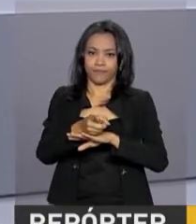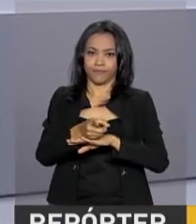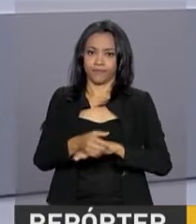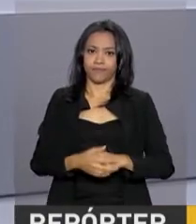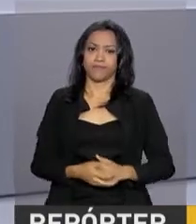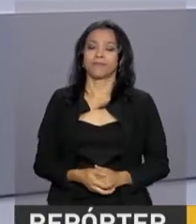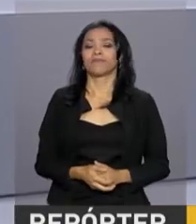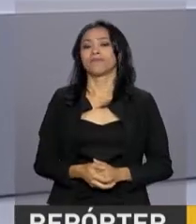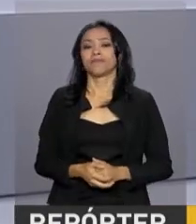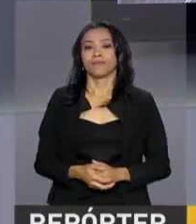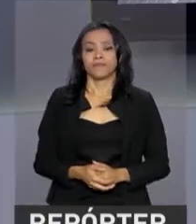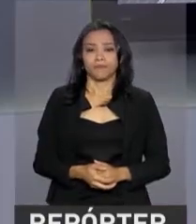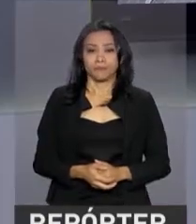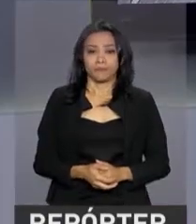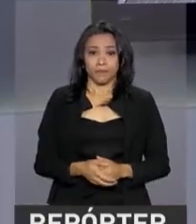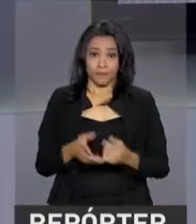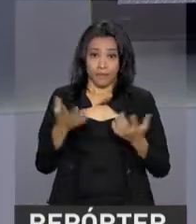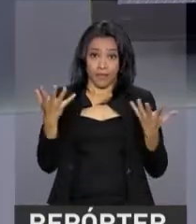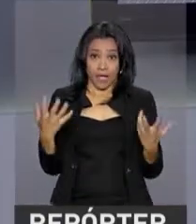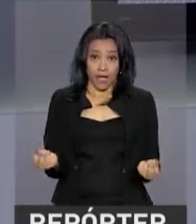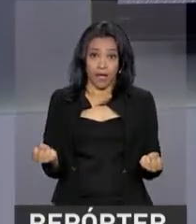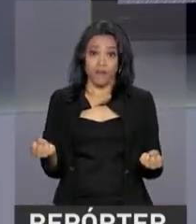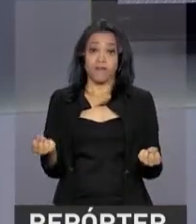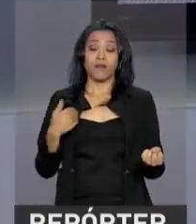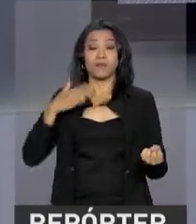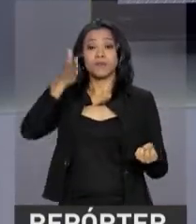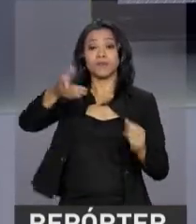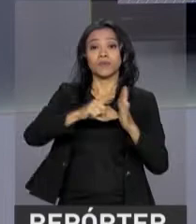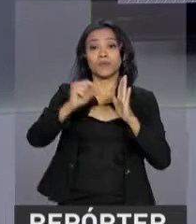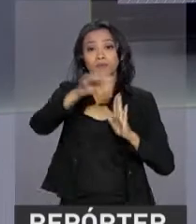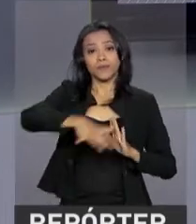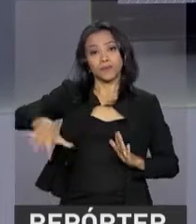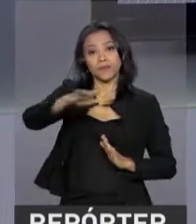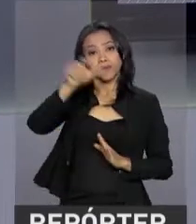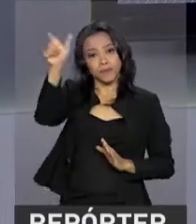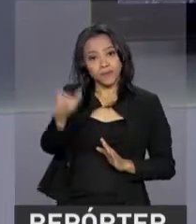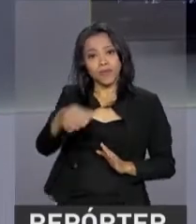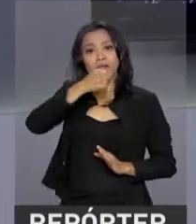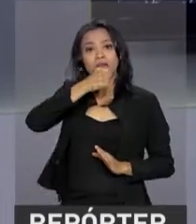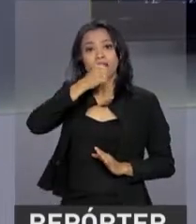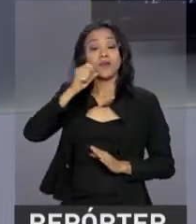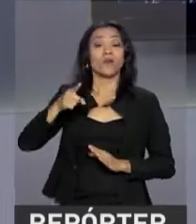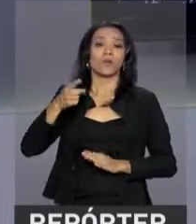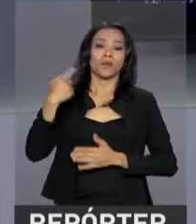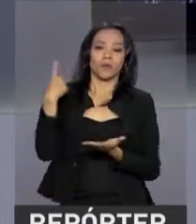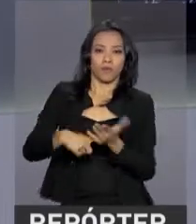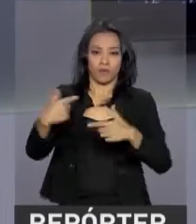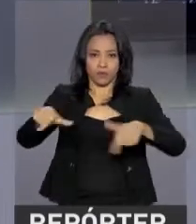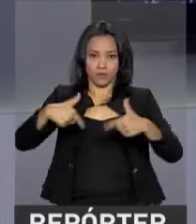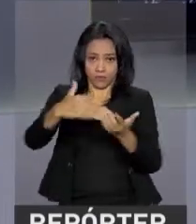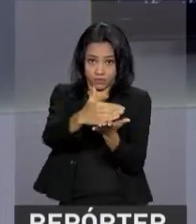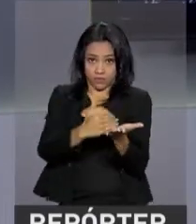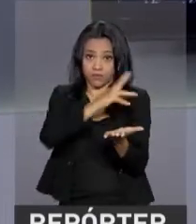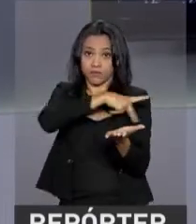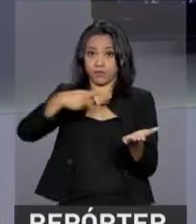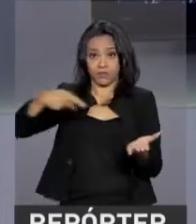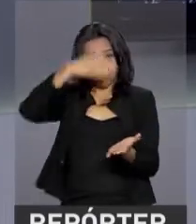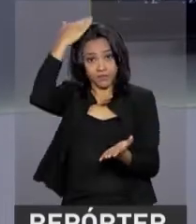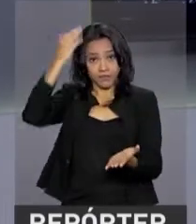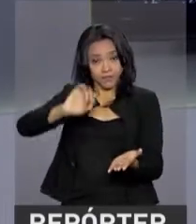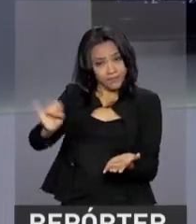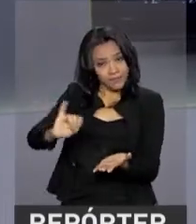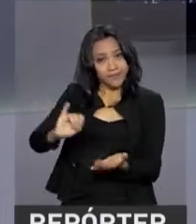portal.mec.gov.br vamos agora o palácio do planalto conversar com o repórter luana caem sobre a agenda do presidente michel temer o ana